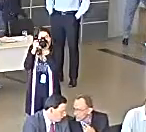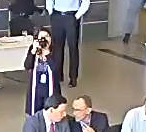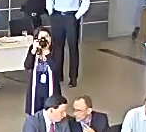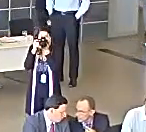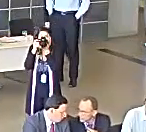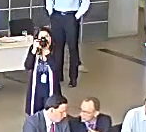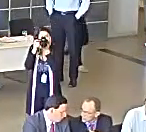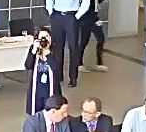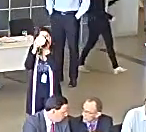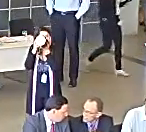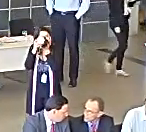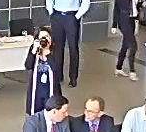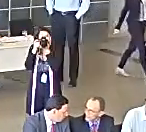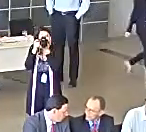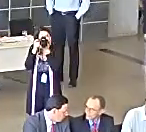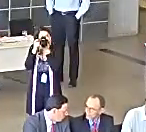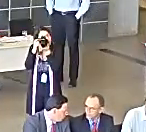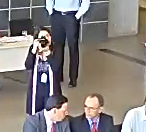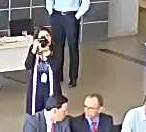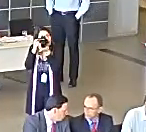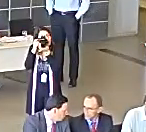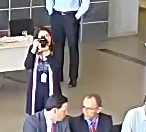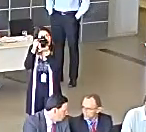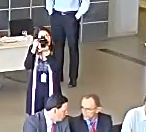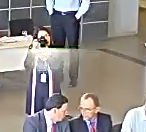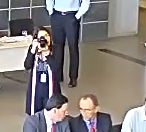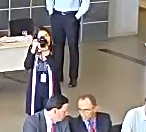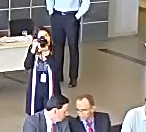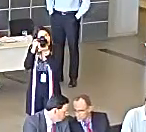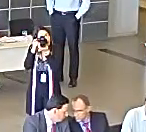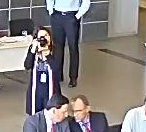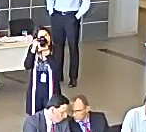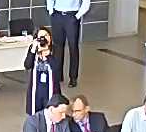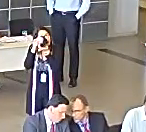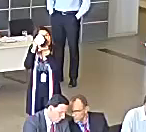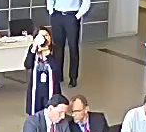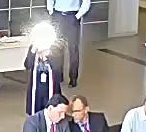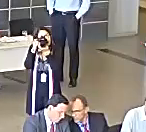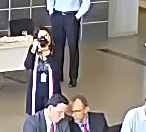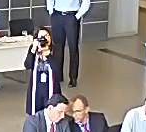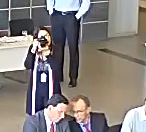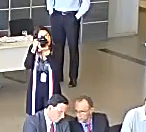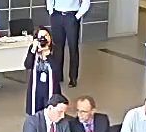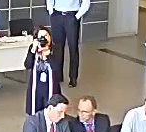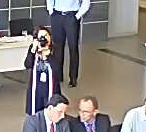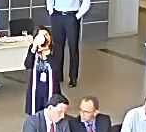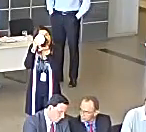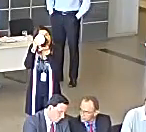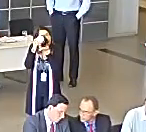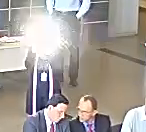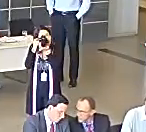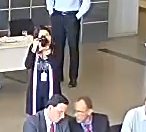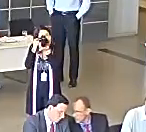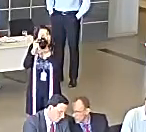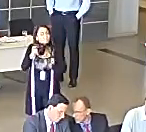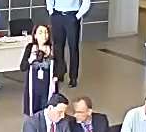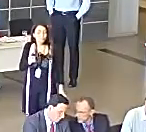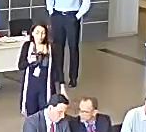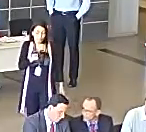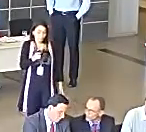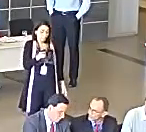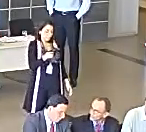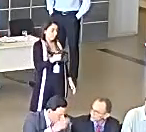assinar comigo na verdade peço a assessoria que possa eh possa realizar aqui